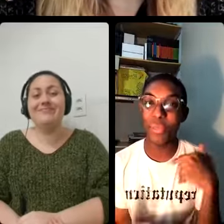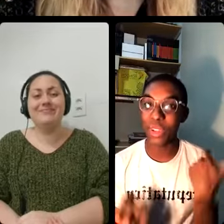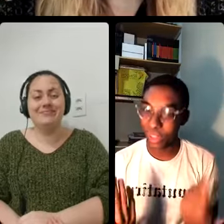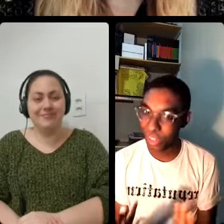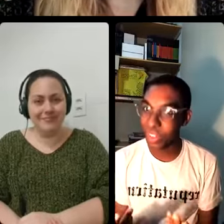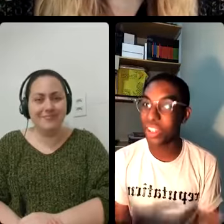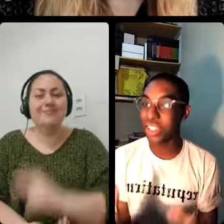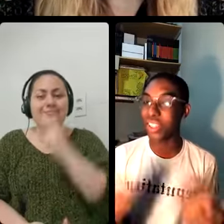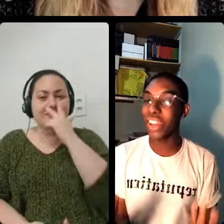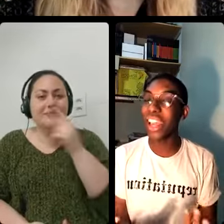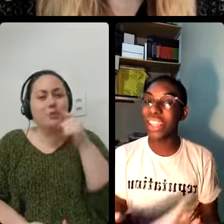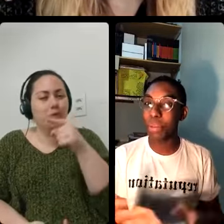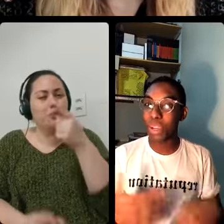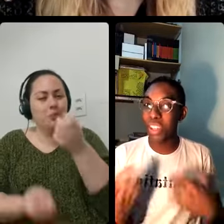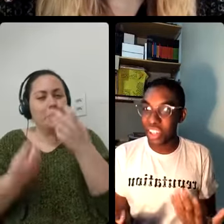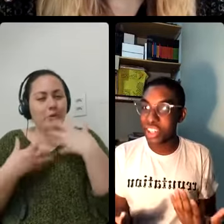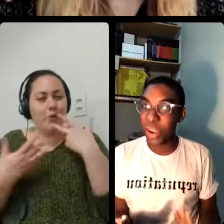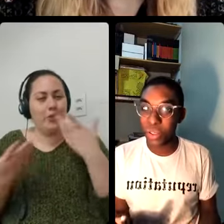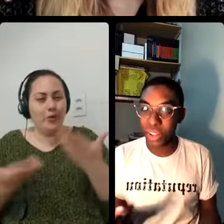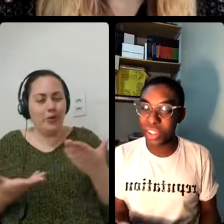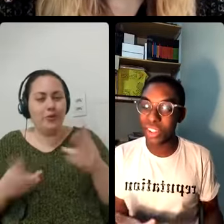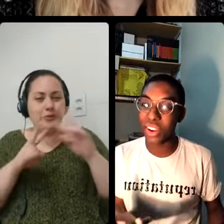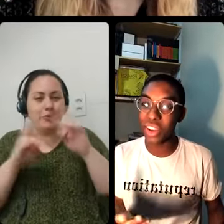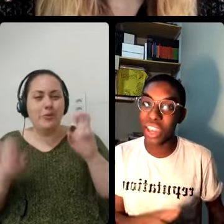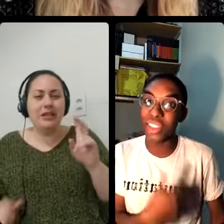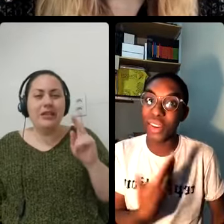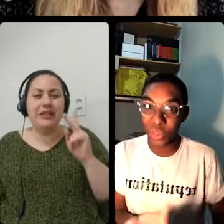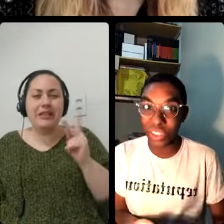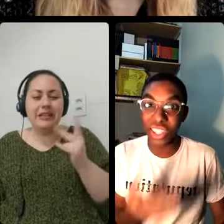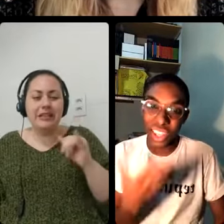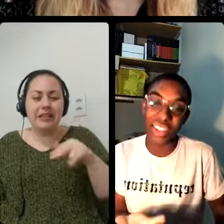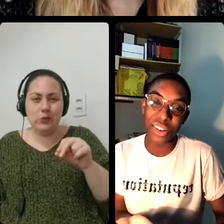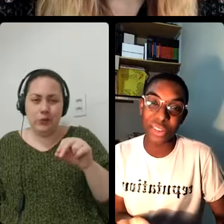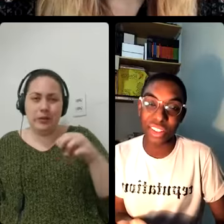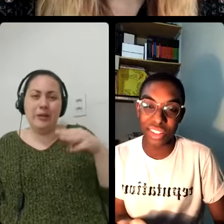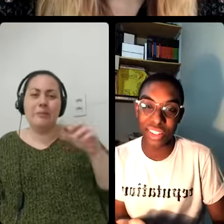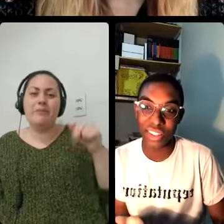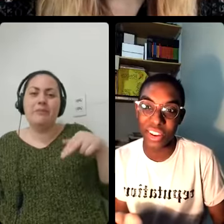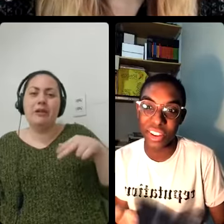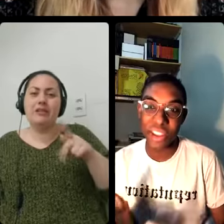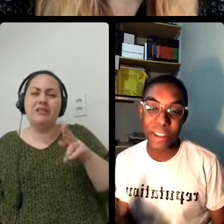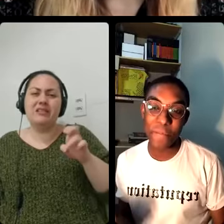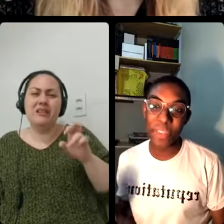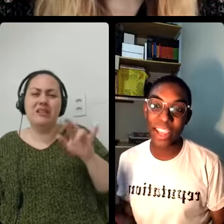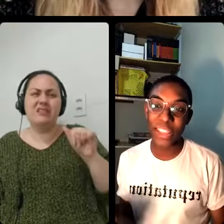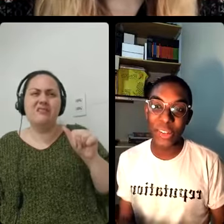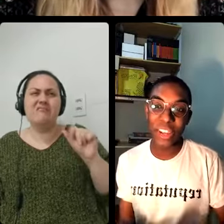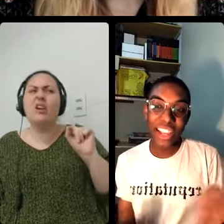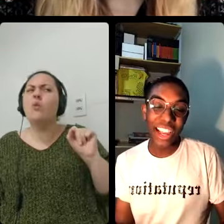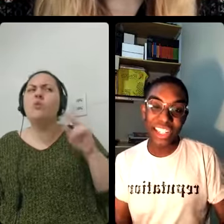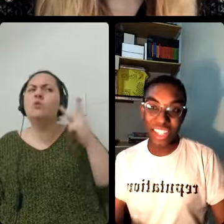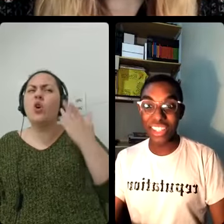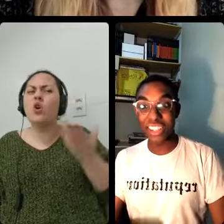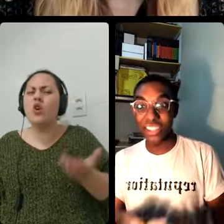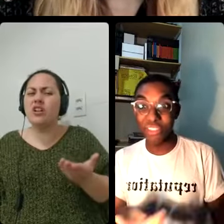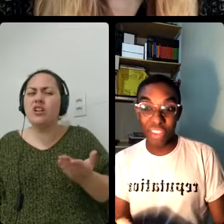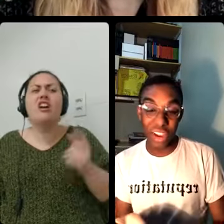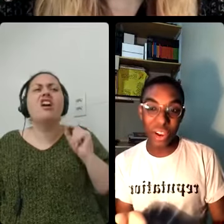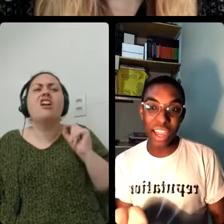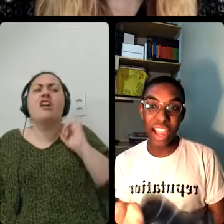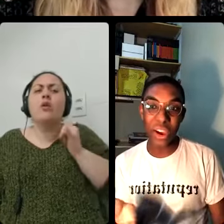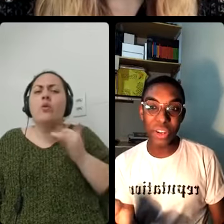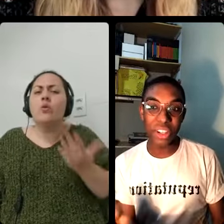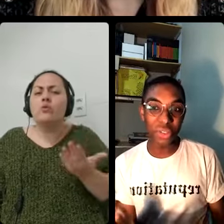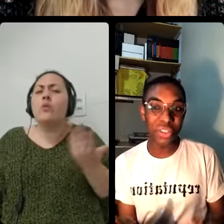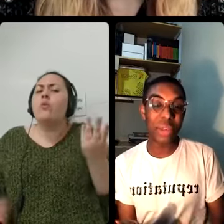Mangueira. Que história é essa para quem a gente está contando essa história? Quem está contando essa história? Né? Então, a gente vem